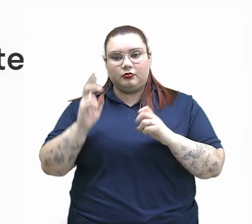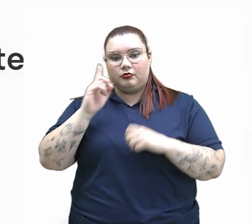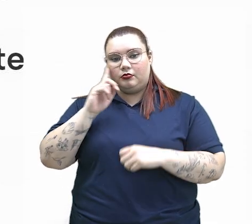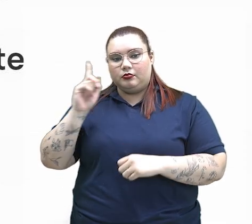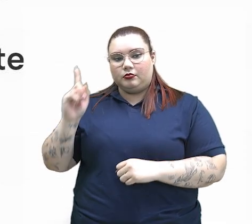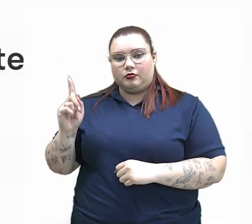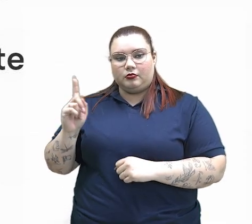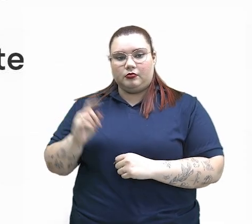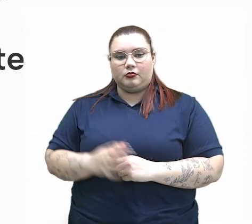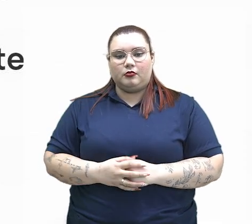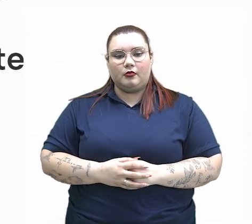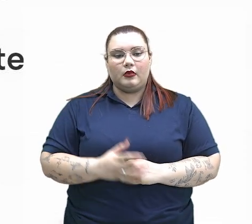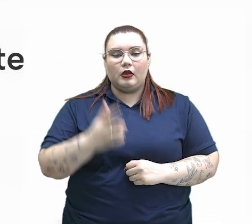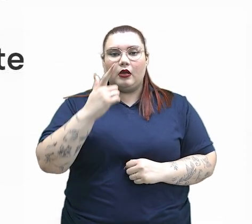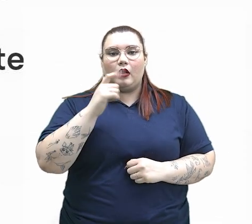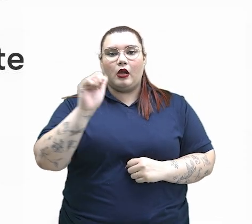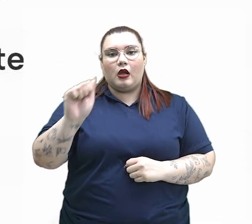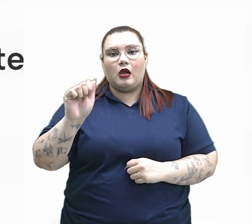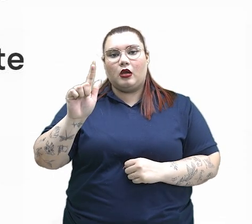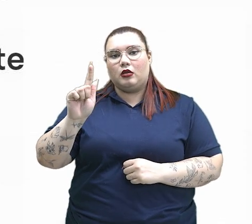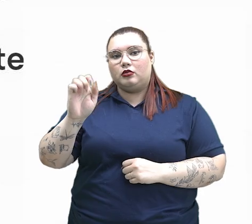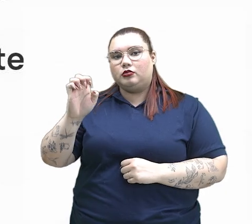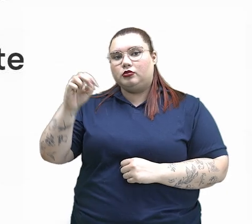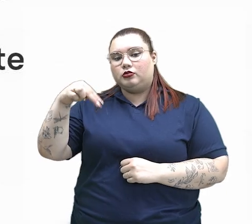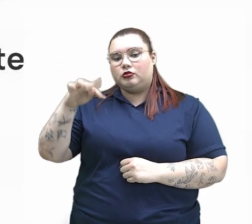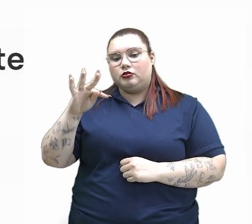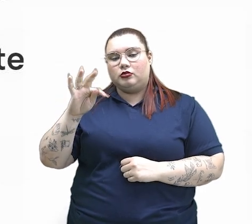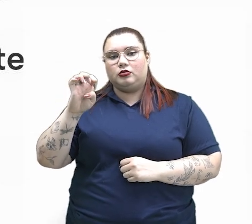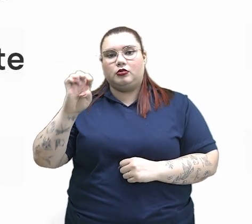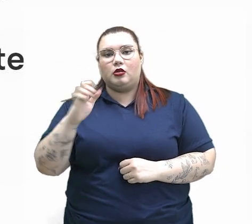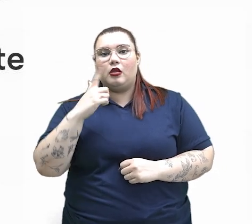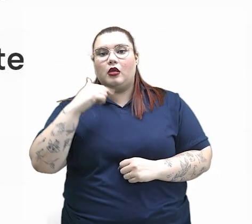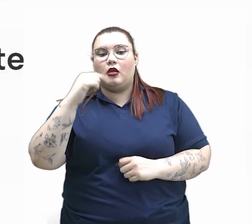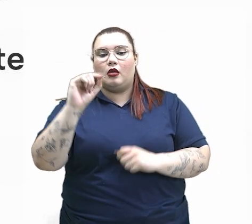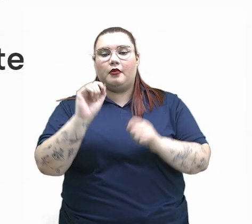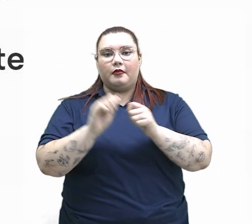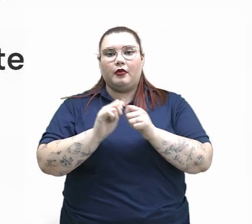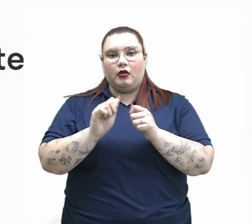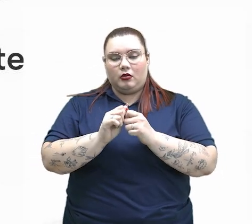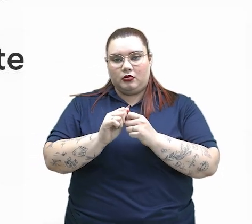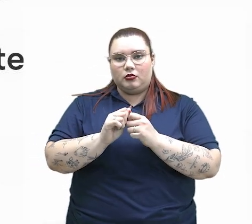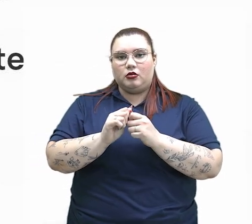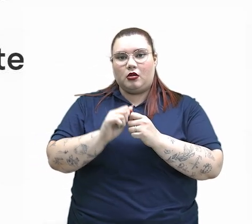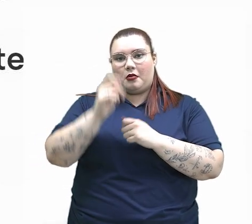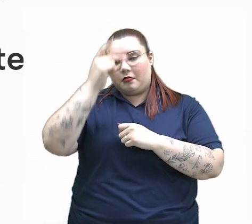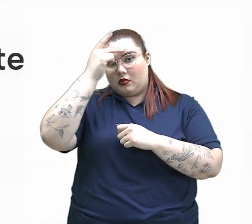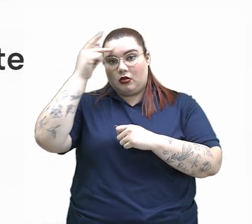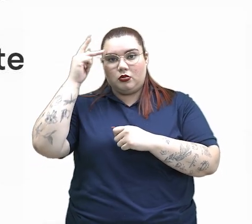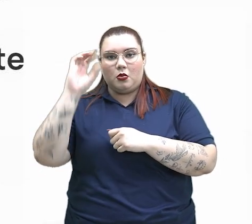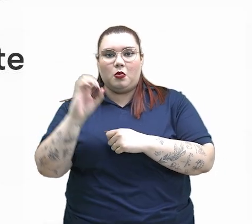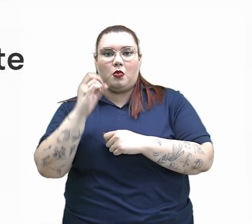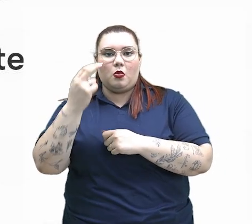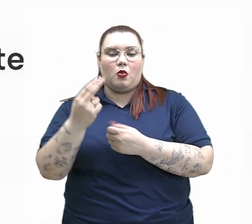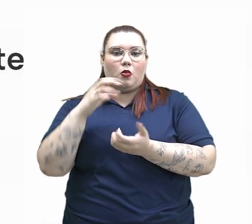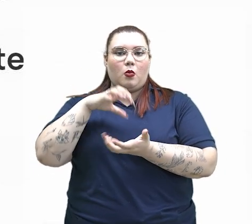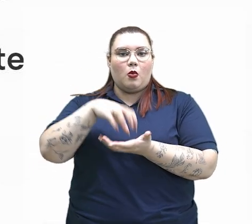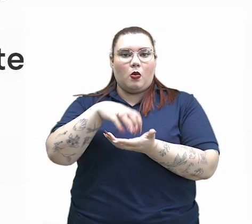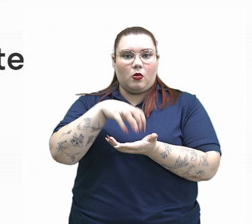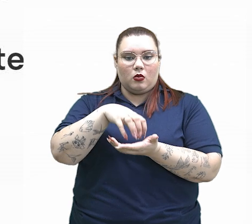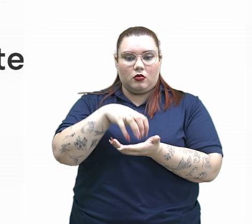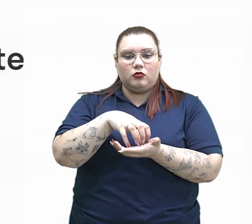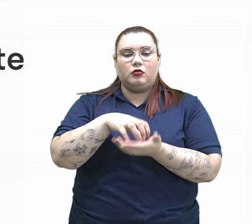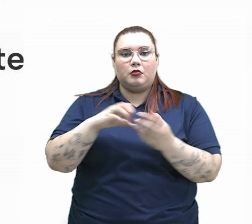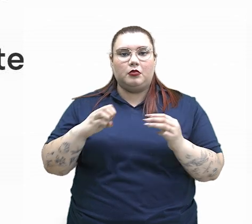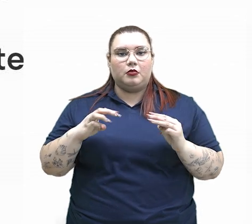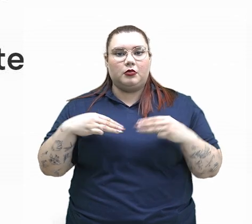agente é quem faz, né? Sempre assim, é aquela pessoa que vai fazer. Nesse caso ali do exemplo que nós vimos, é